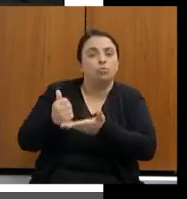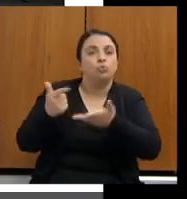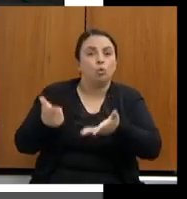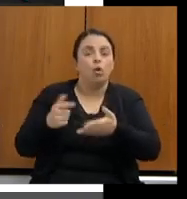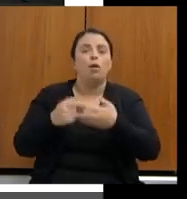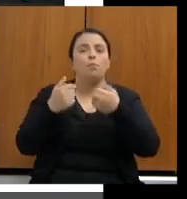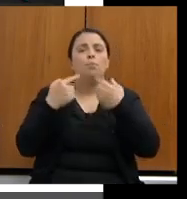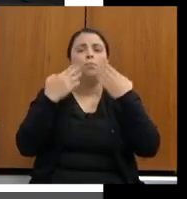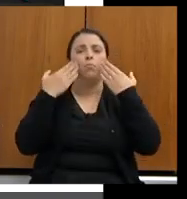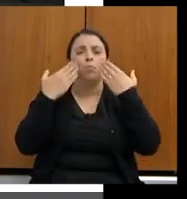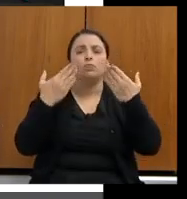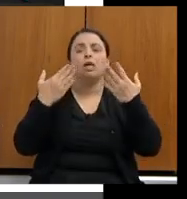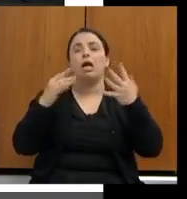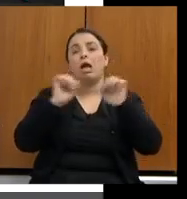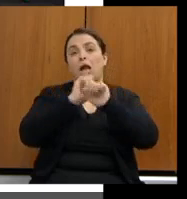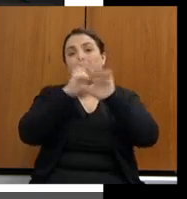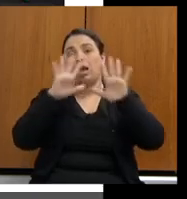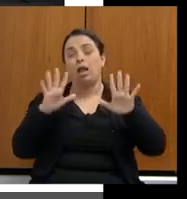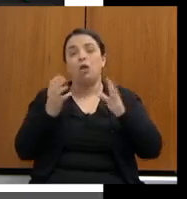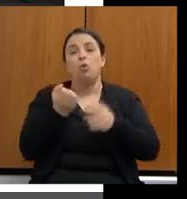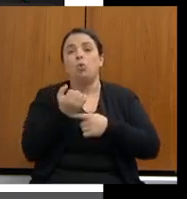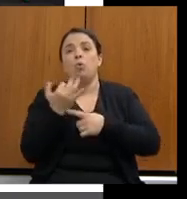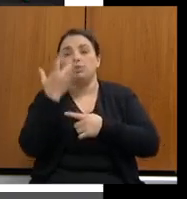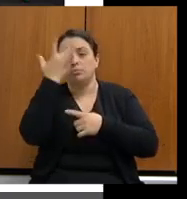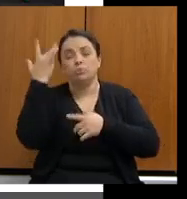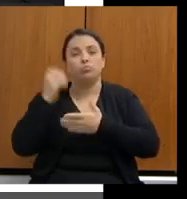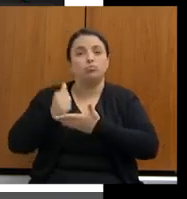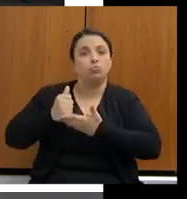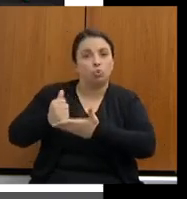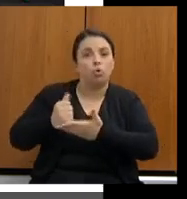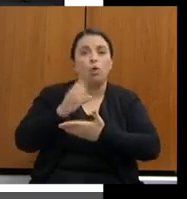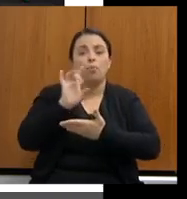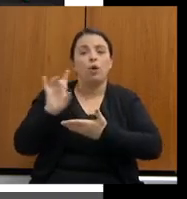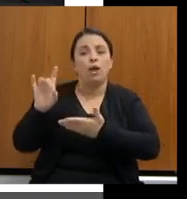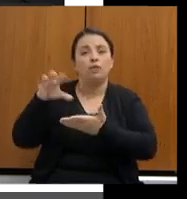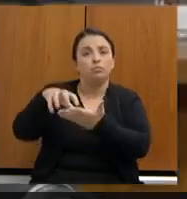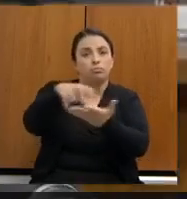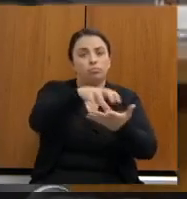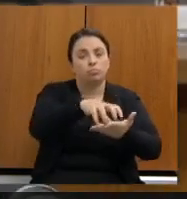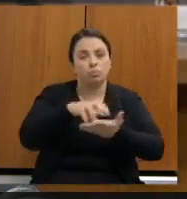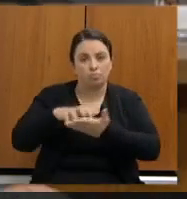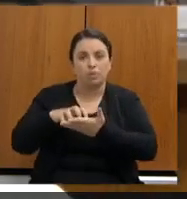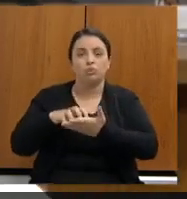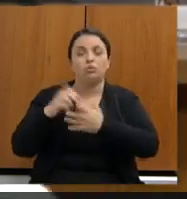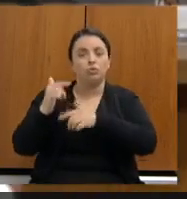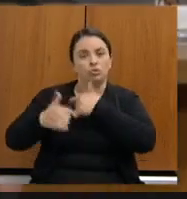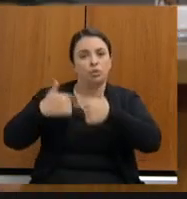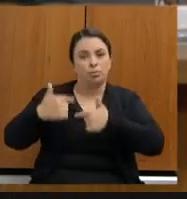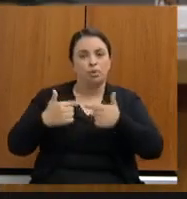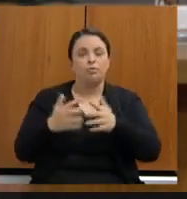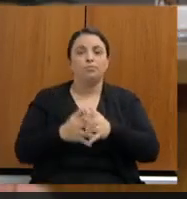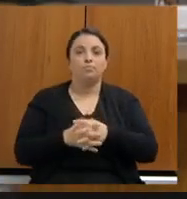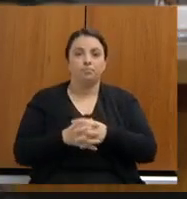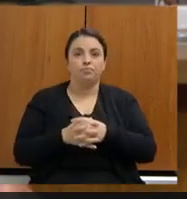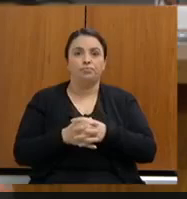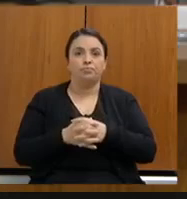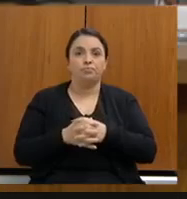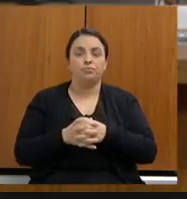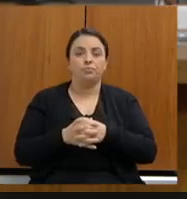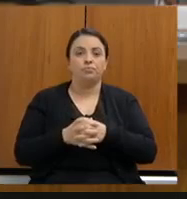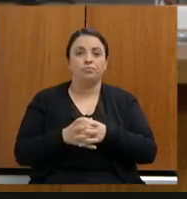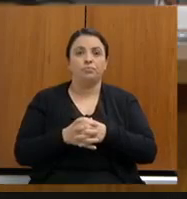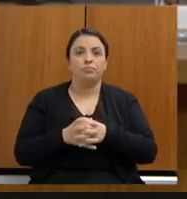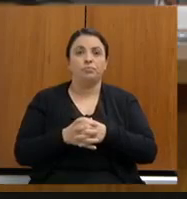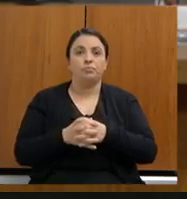forma Clara o número de atendimentos ao longo do tempo por cada um dos Comandos operacionais pode passar um